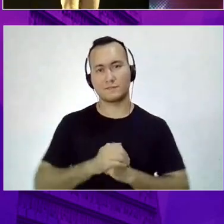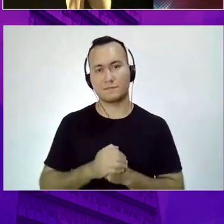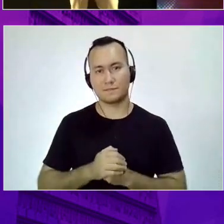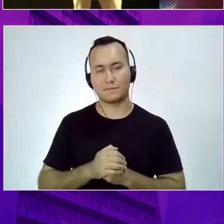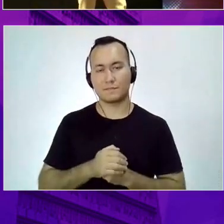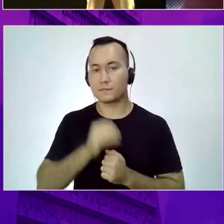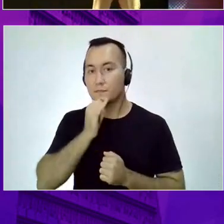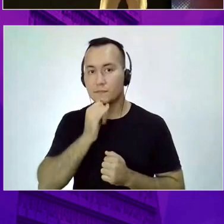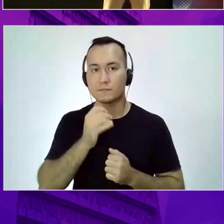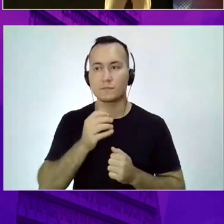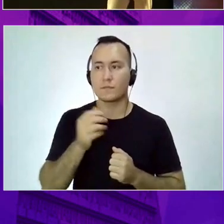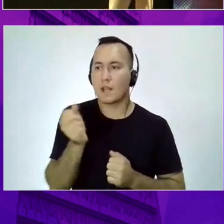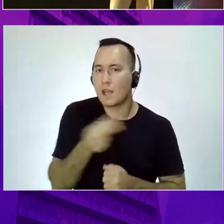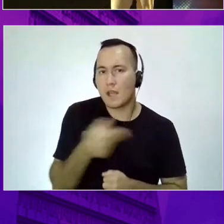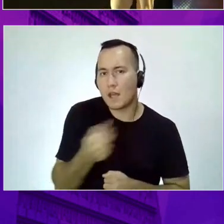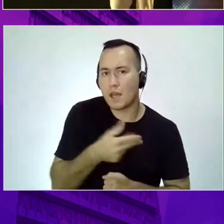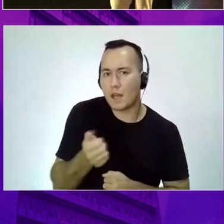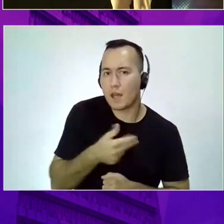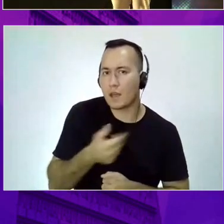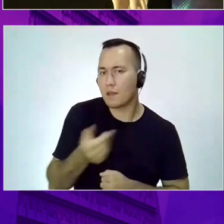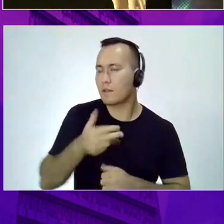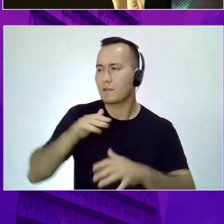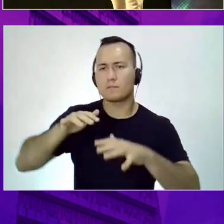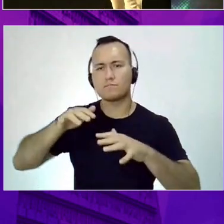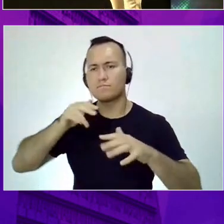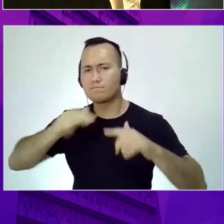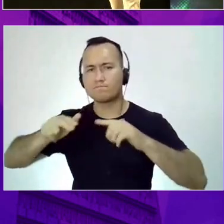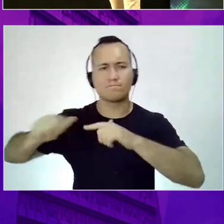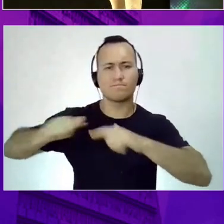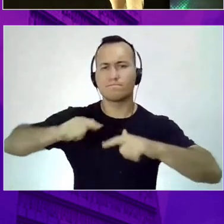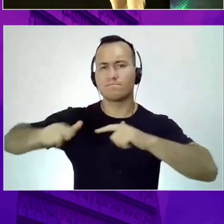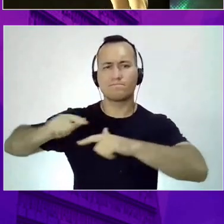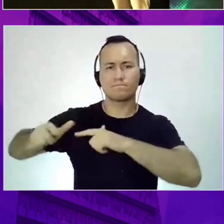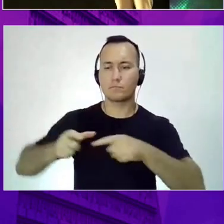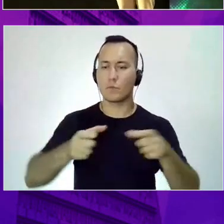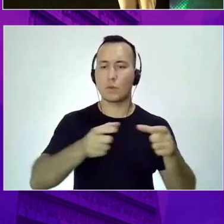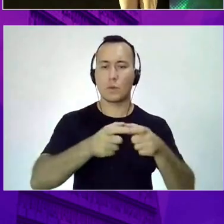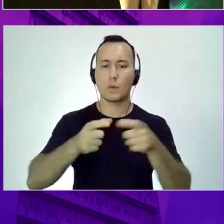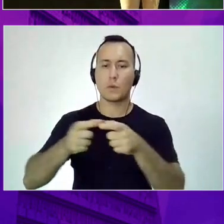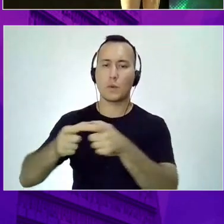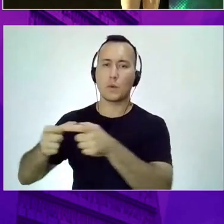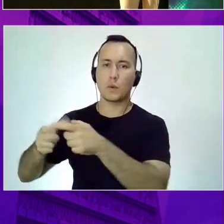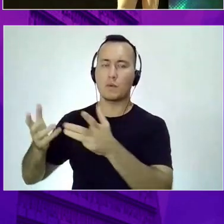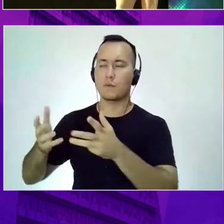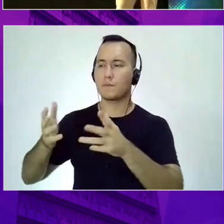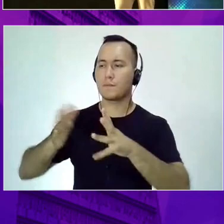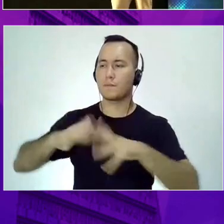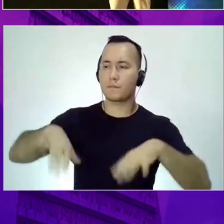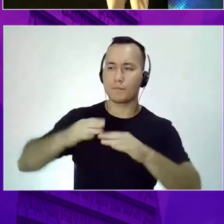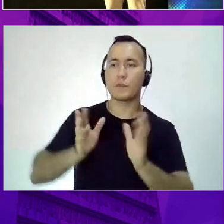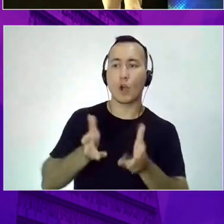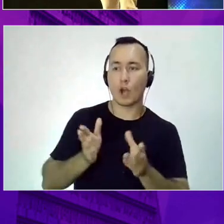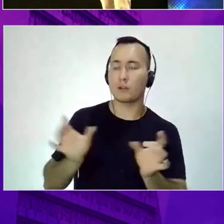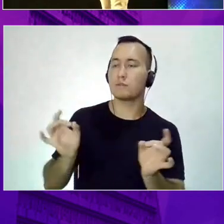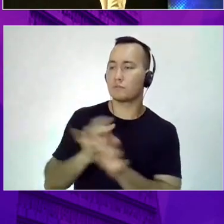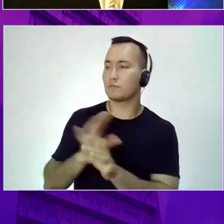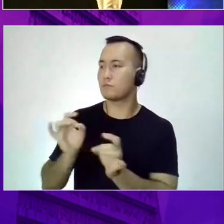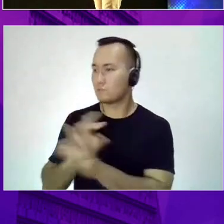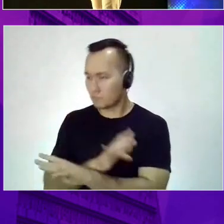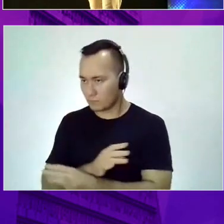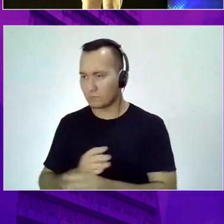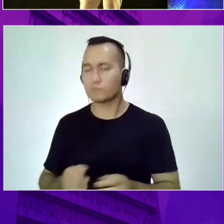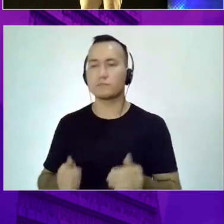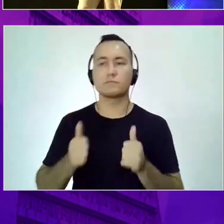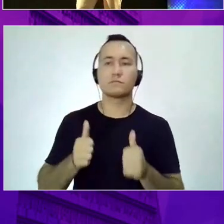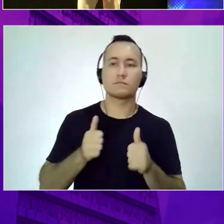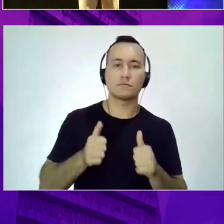com agilidade, já tinha suas tribos, suas squads formadas, já tinha Agile Coaches, Agile Masters trabalhando. E aí, como é que a gente faz para entender